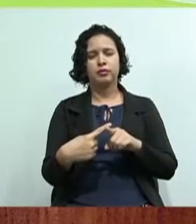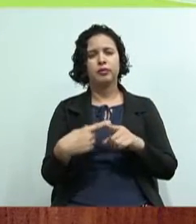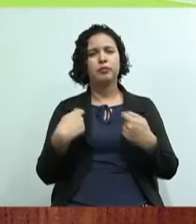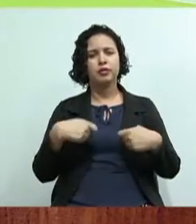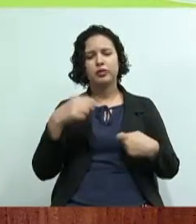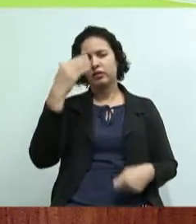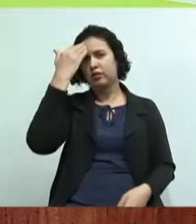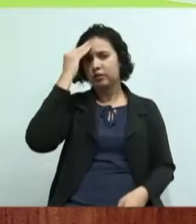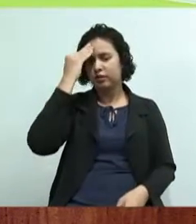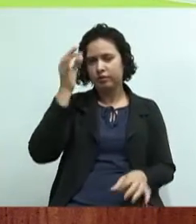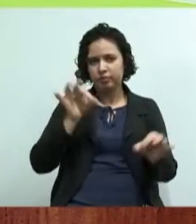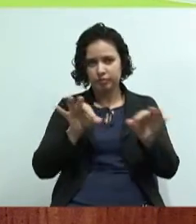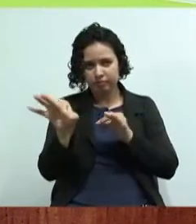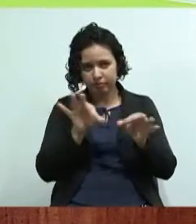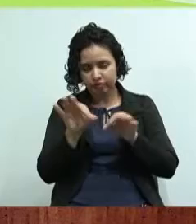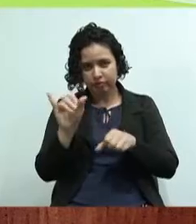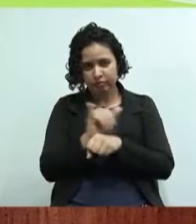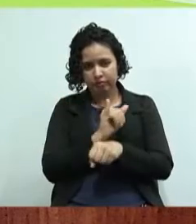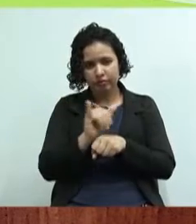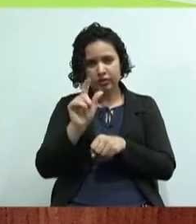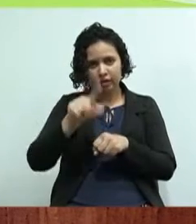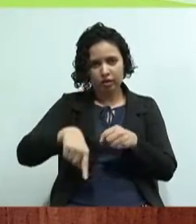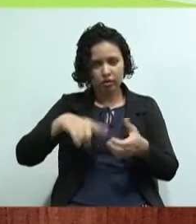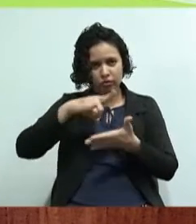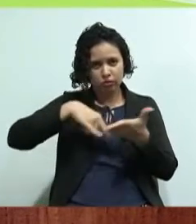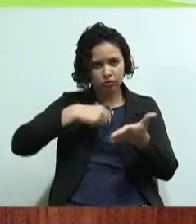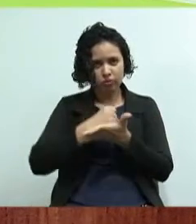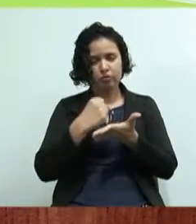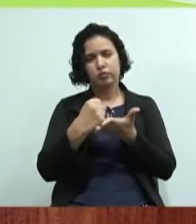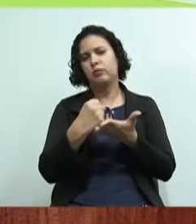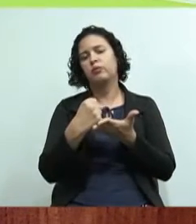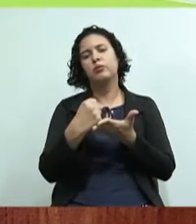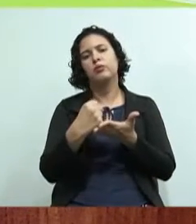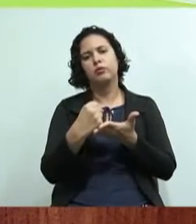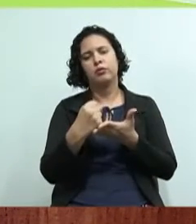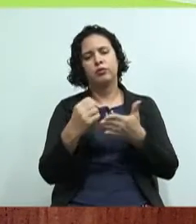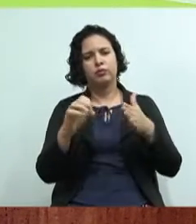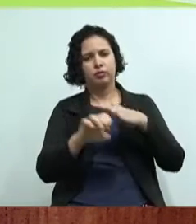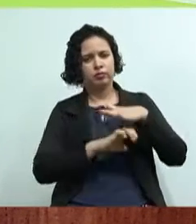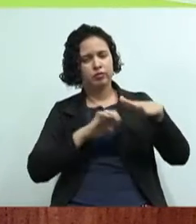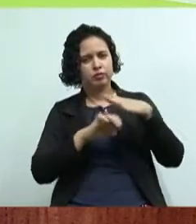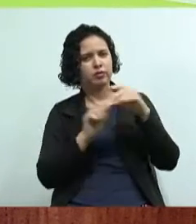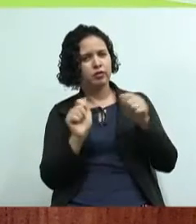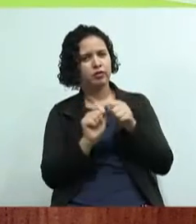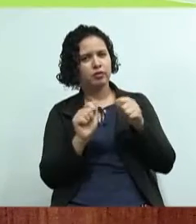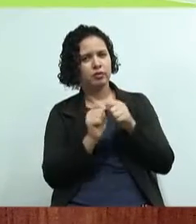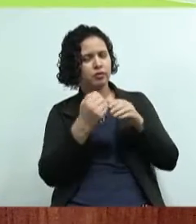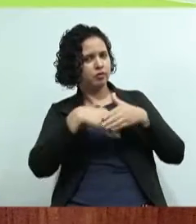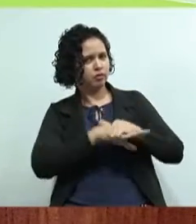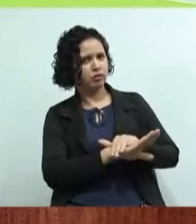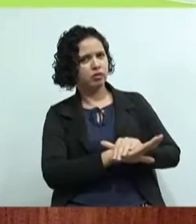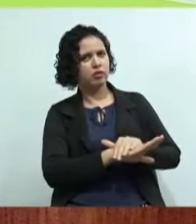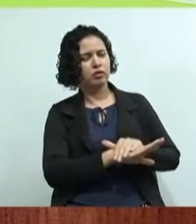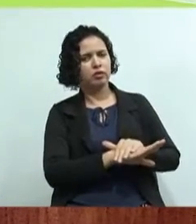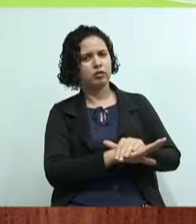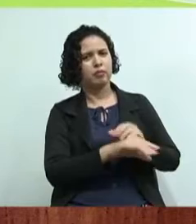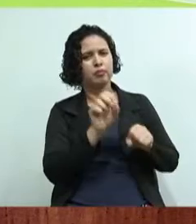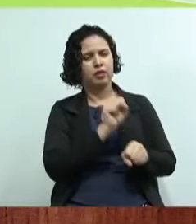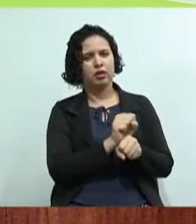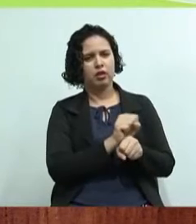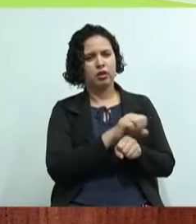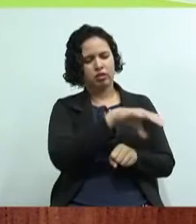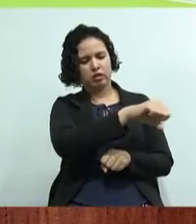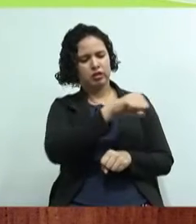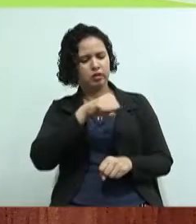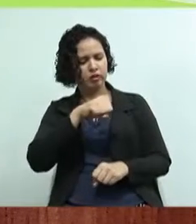precisa entender que o planejamento estratégico não é um documento que a organização vai elaborar e vai deixar estanque, né, parado numa